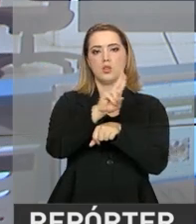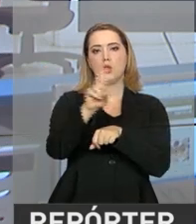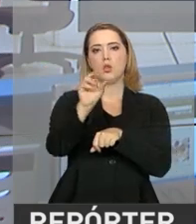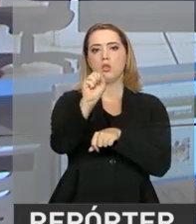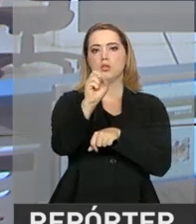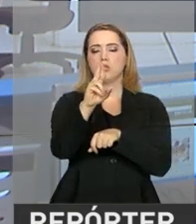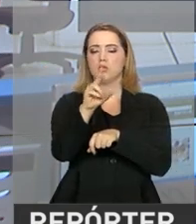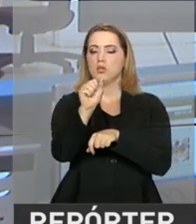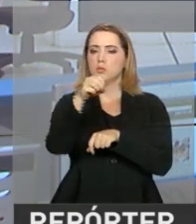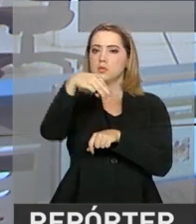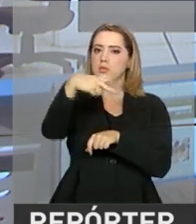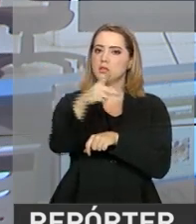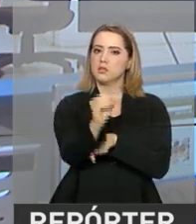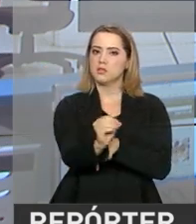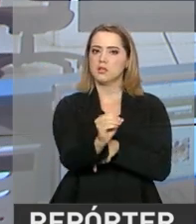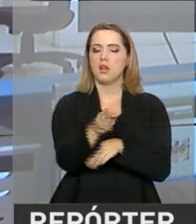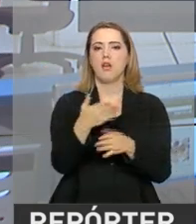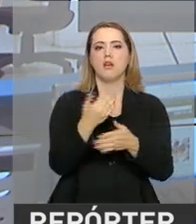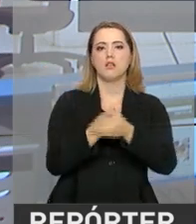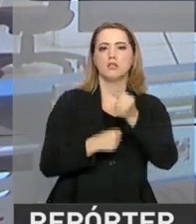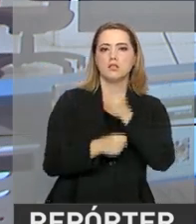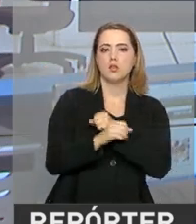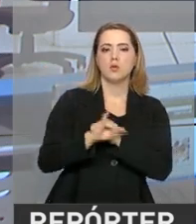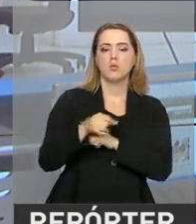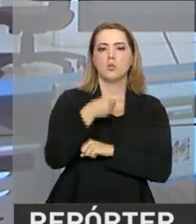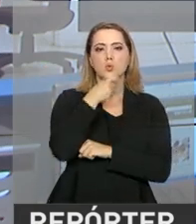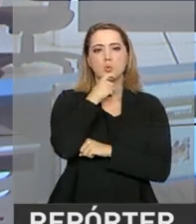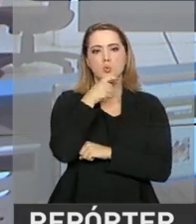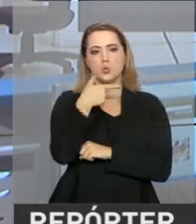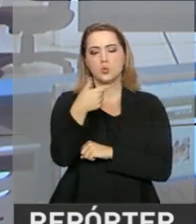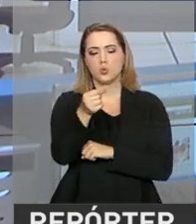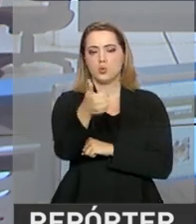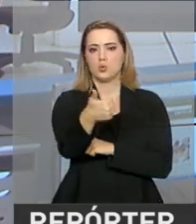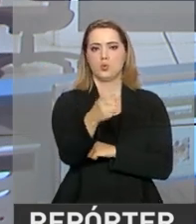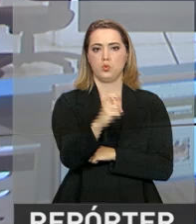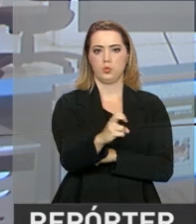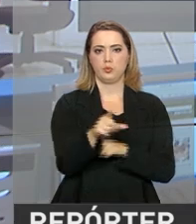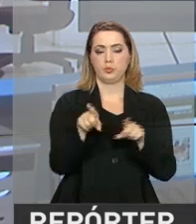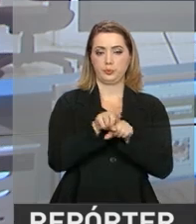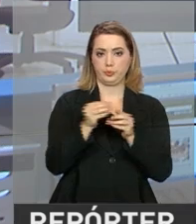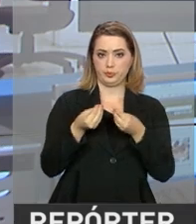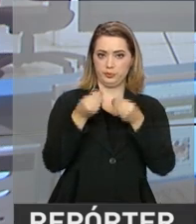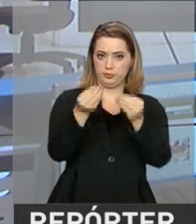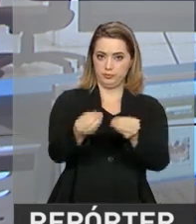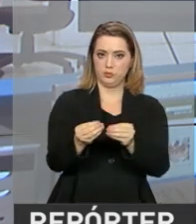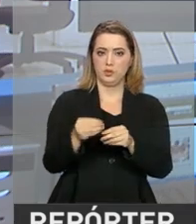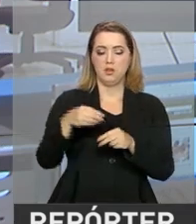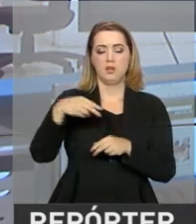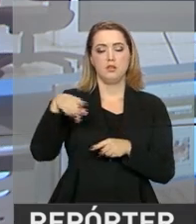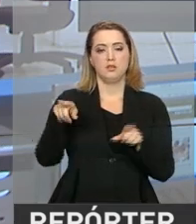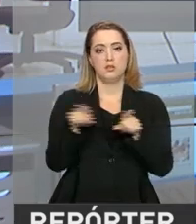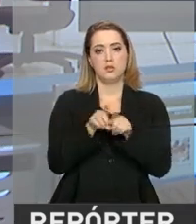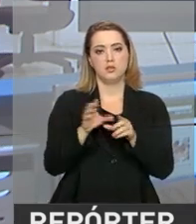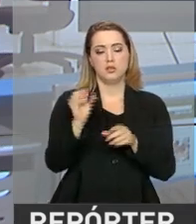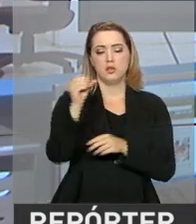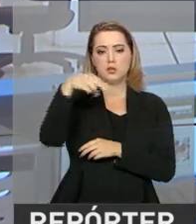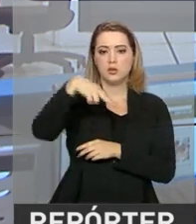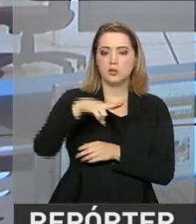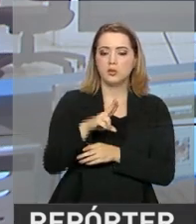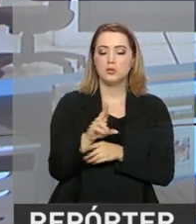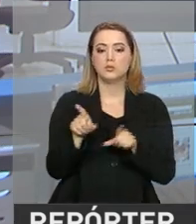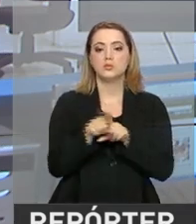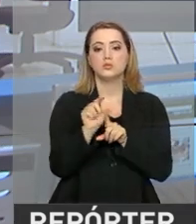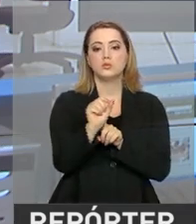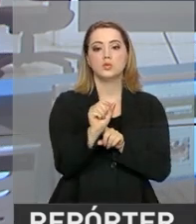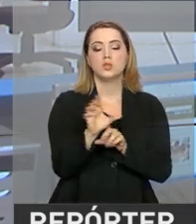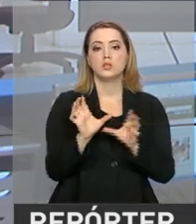no Ceará em Julho de 2015 o reconhecimento foi dado pela organização Panamericana de saúde o anúncio foi feito durante reunião